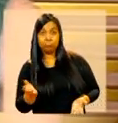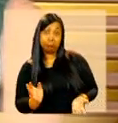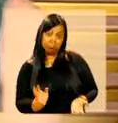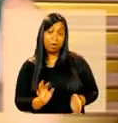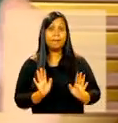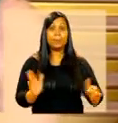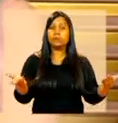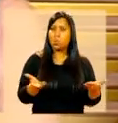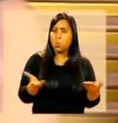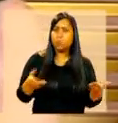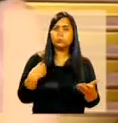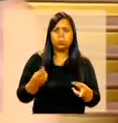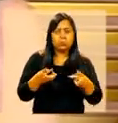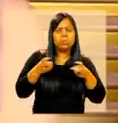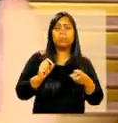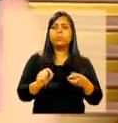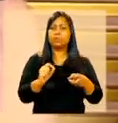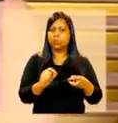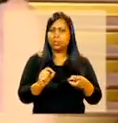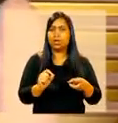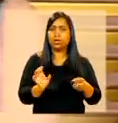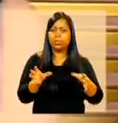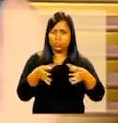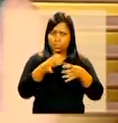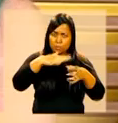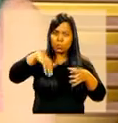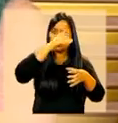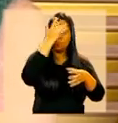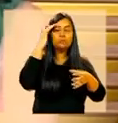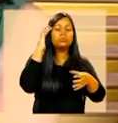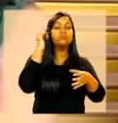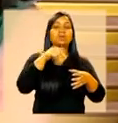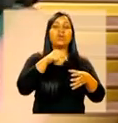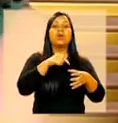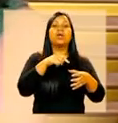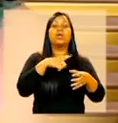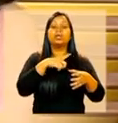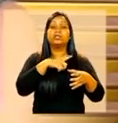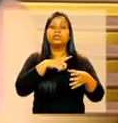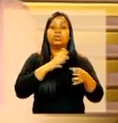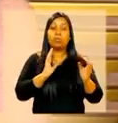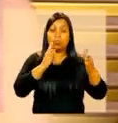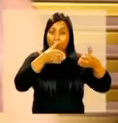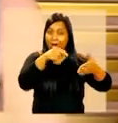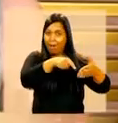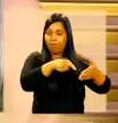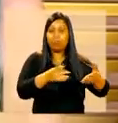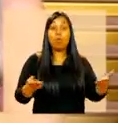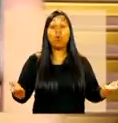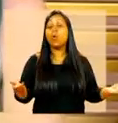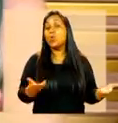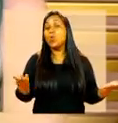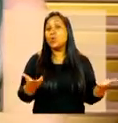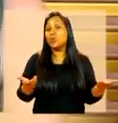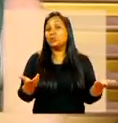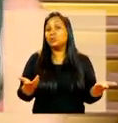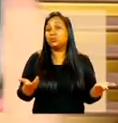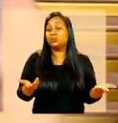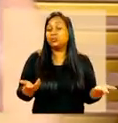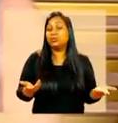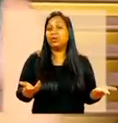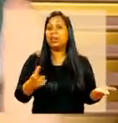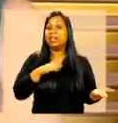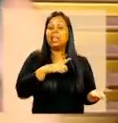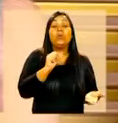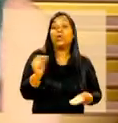né? Mas hoje a gente percebe que além desse público que a gente tinha como um público-alvo, né? Hoje a gente